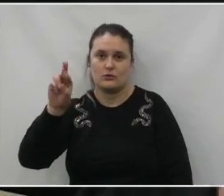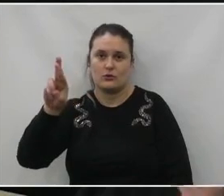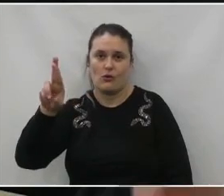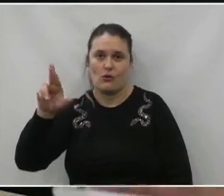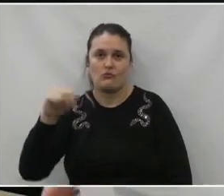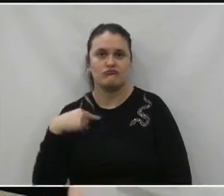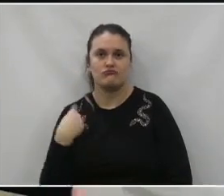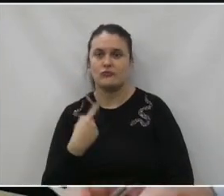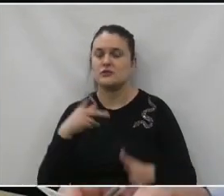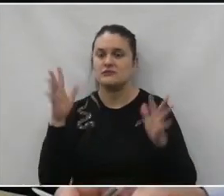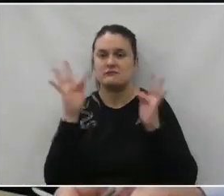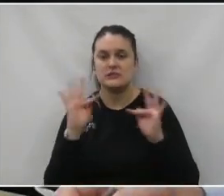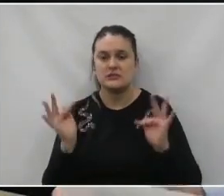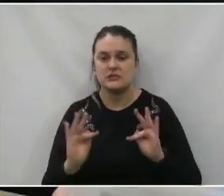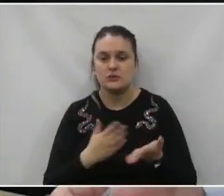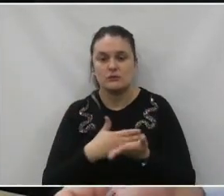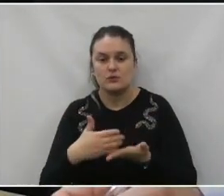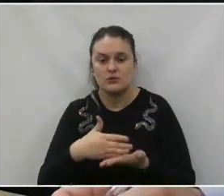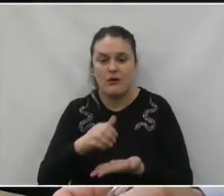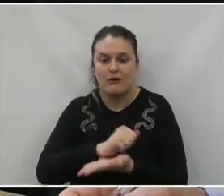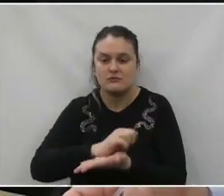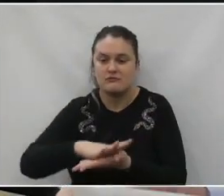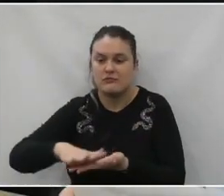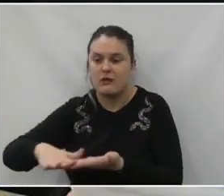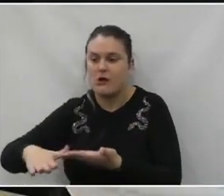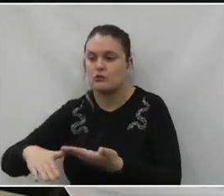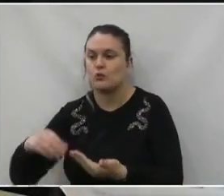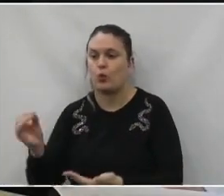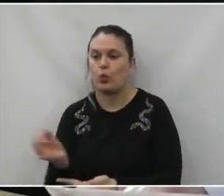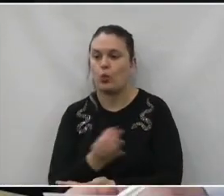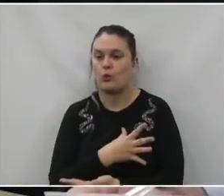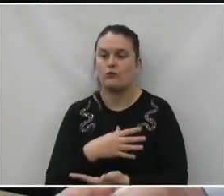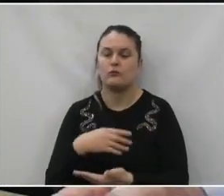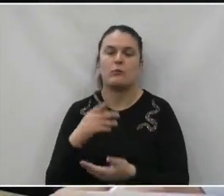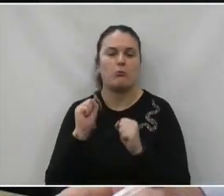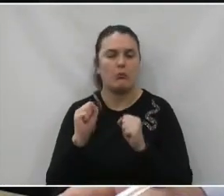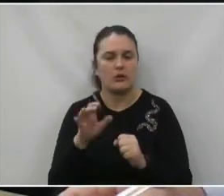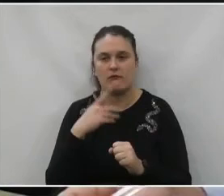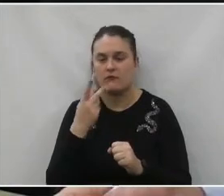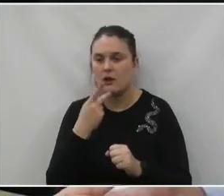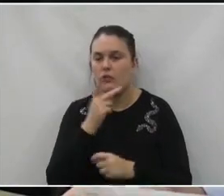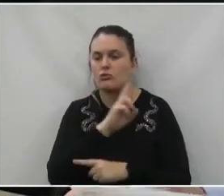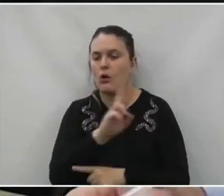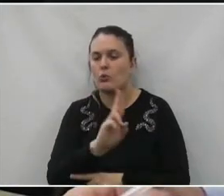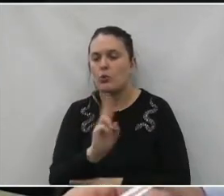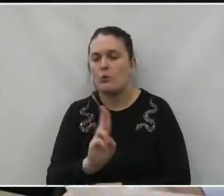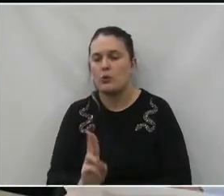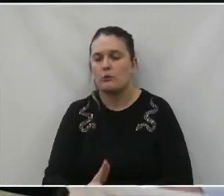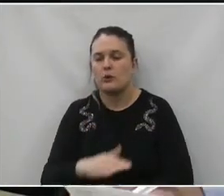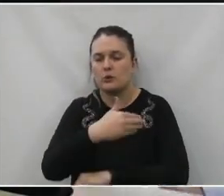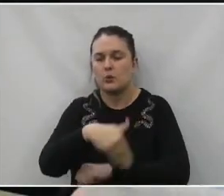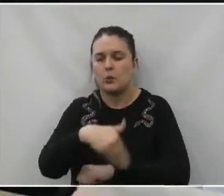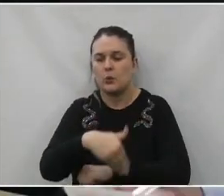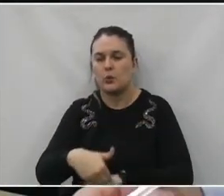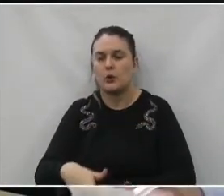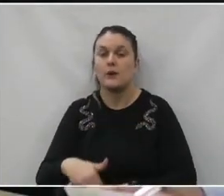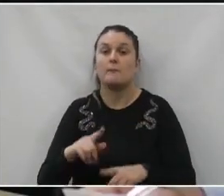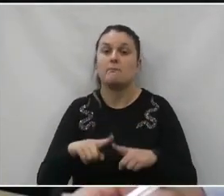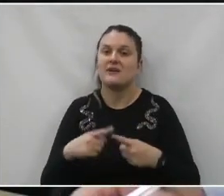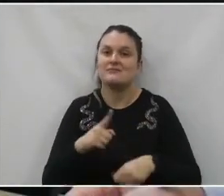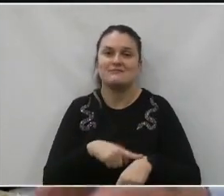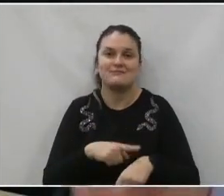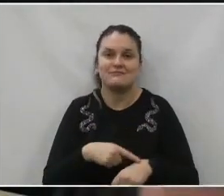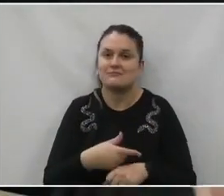essas pavimentações. Eu poderia citar várias e várias ruas que tem aqui pedidos e a resposta do executivo, mas o tempo